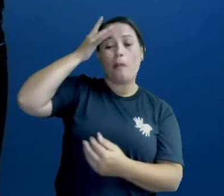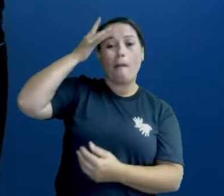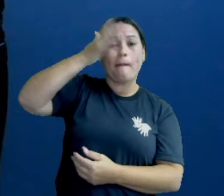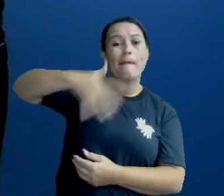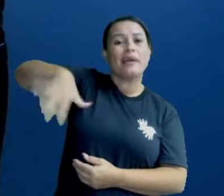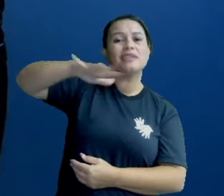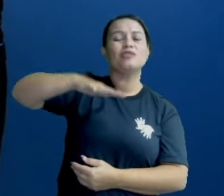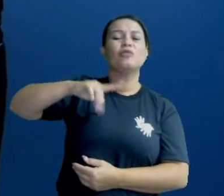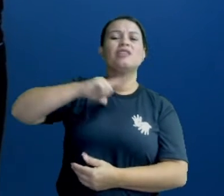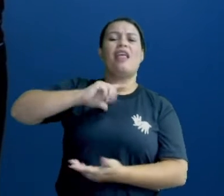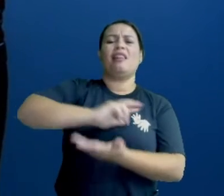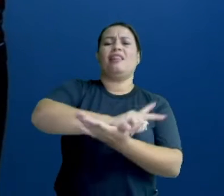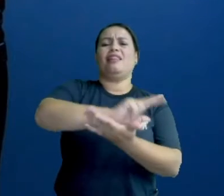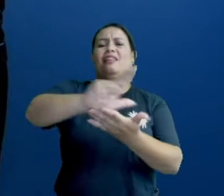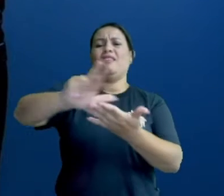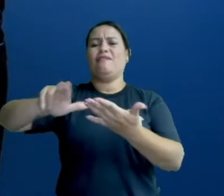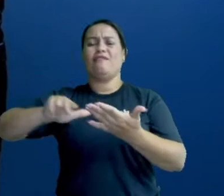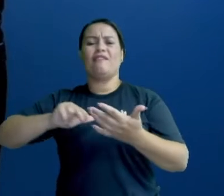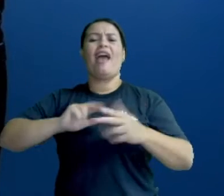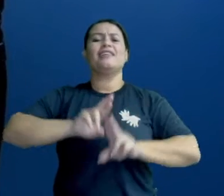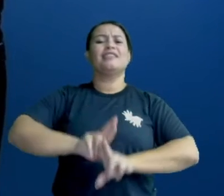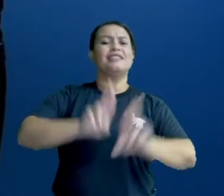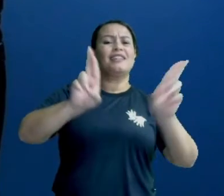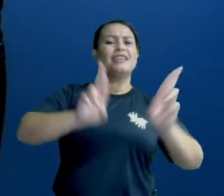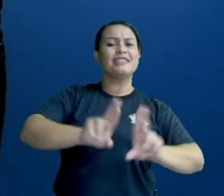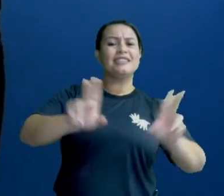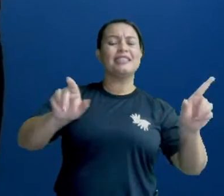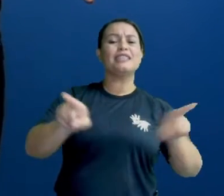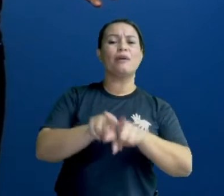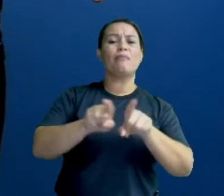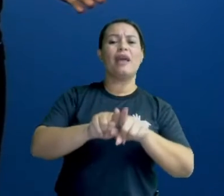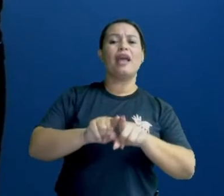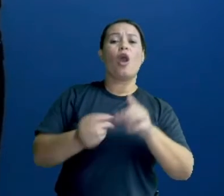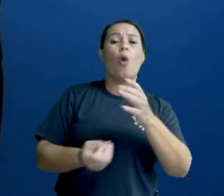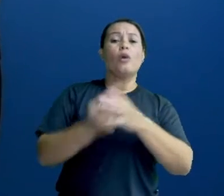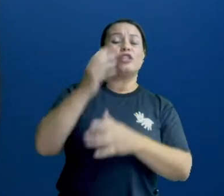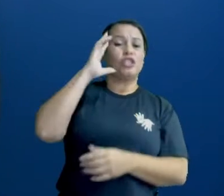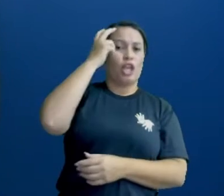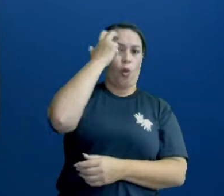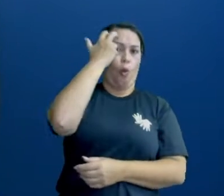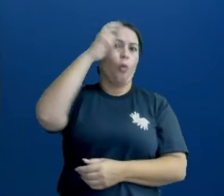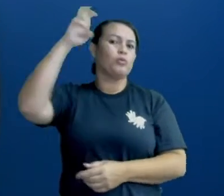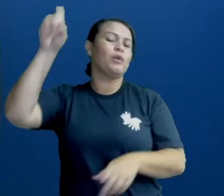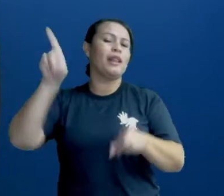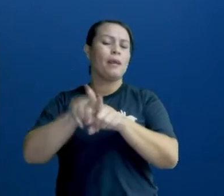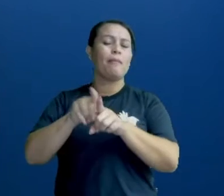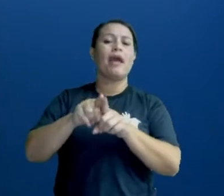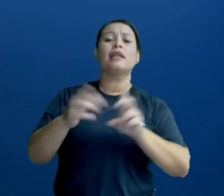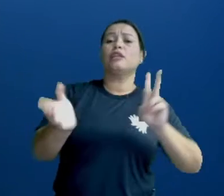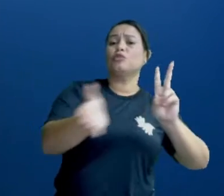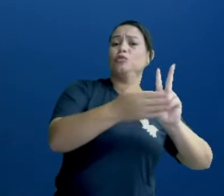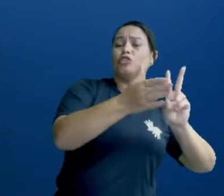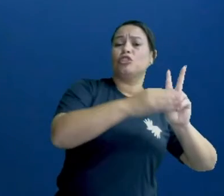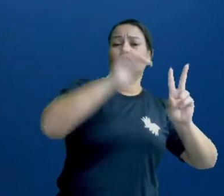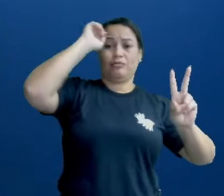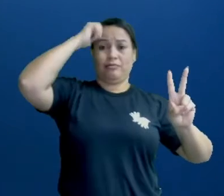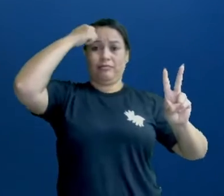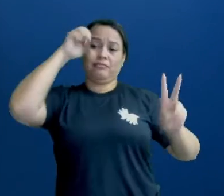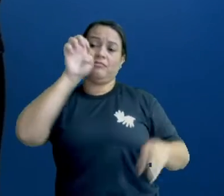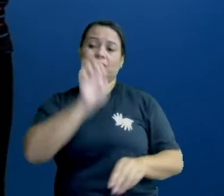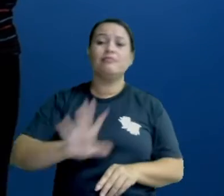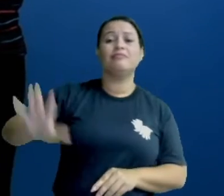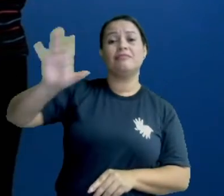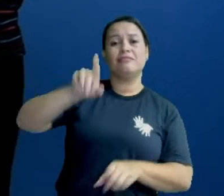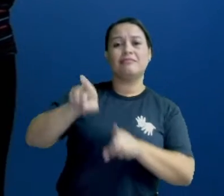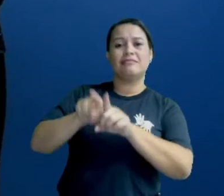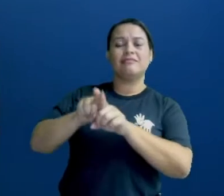de diversas etnias, diversas origens e culturas, tá? Desde o indígena, passando pelo europeu, o africano e